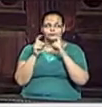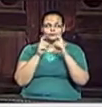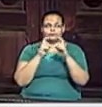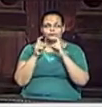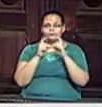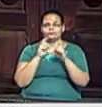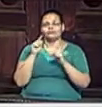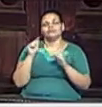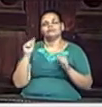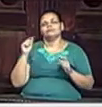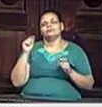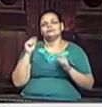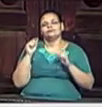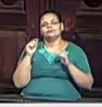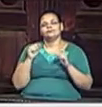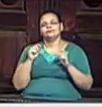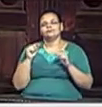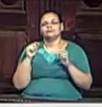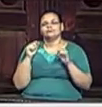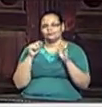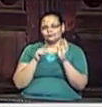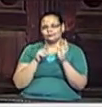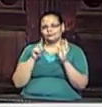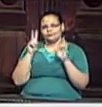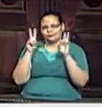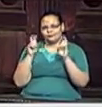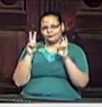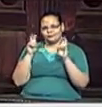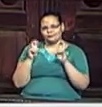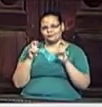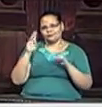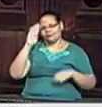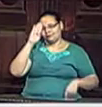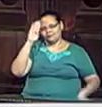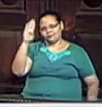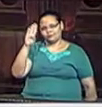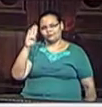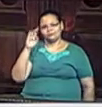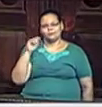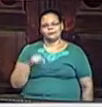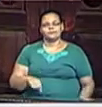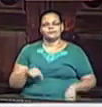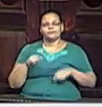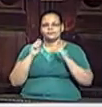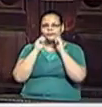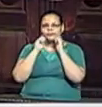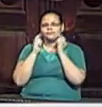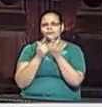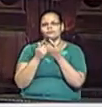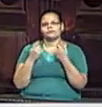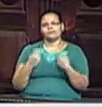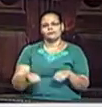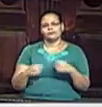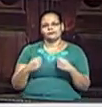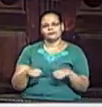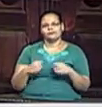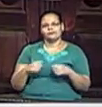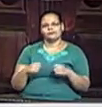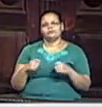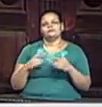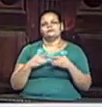uma das questões centrais que esse parlamento deve se